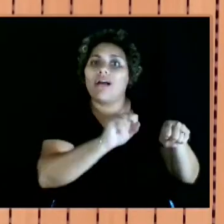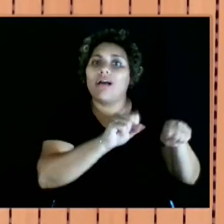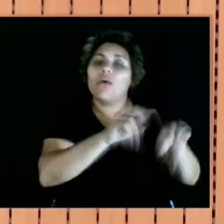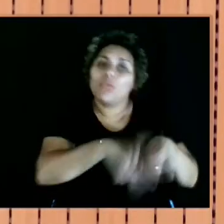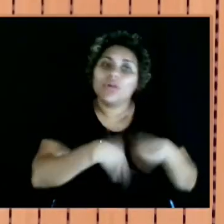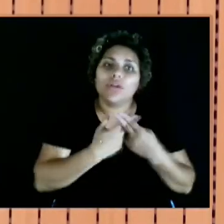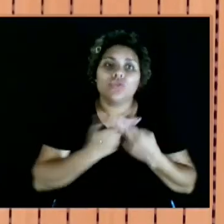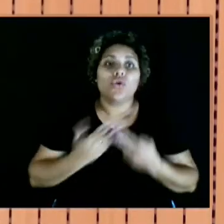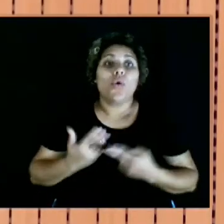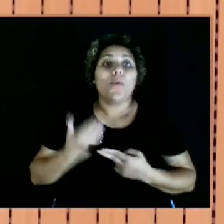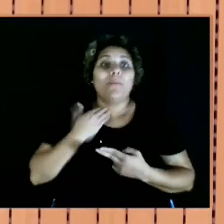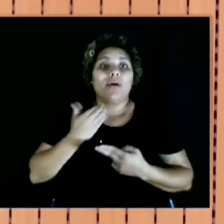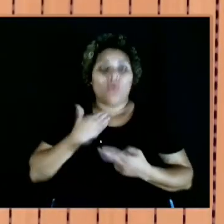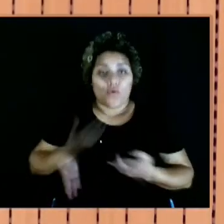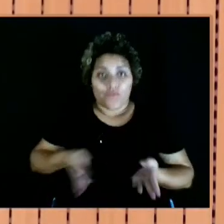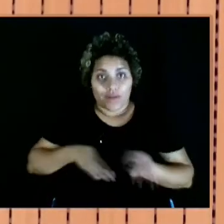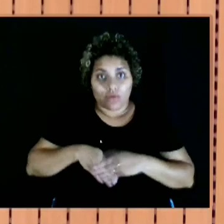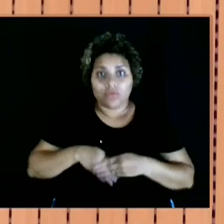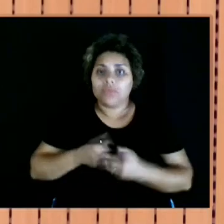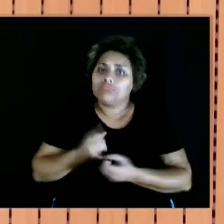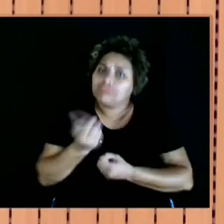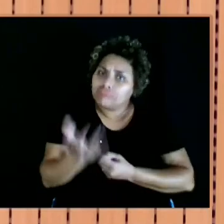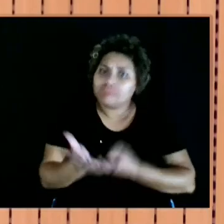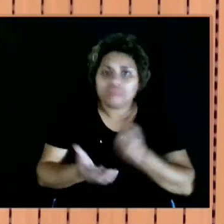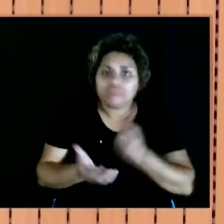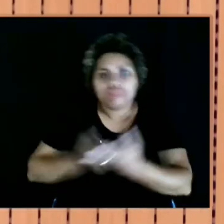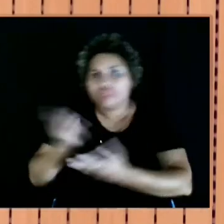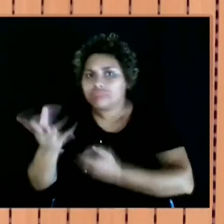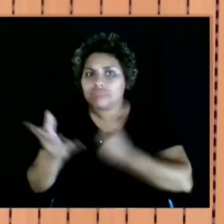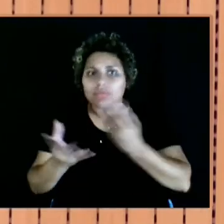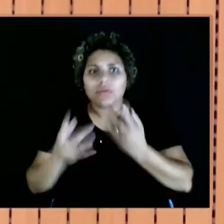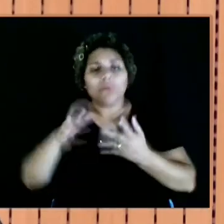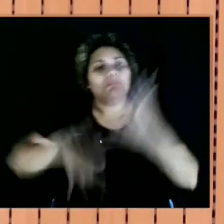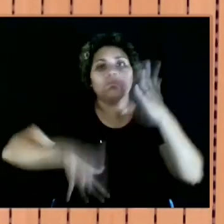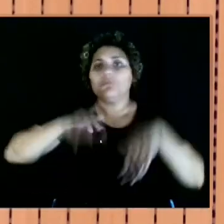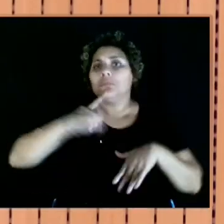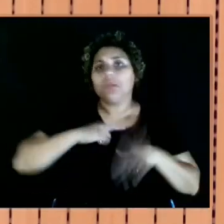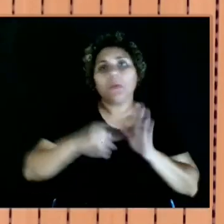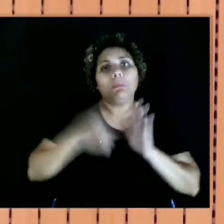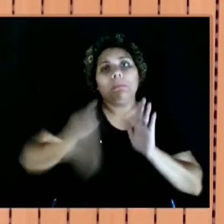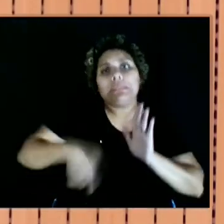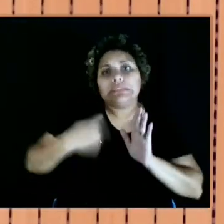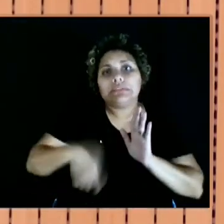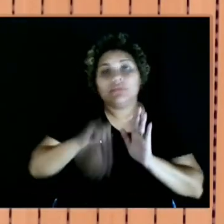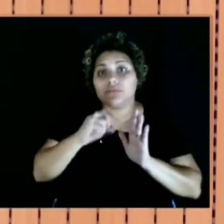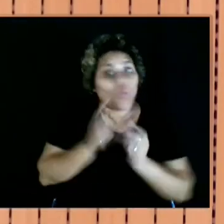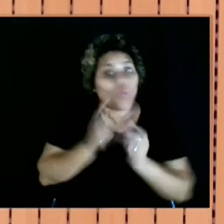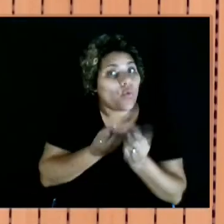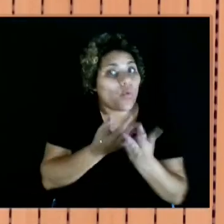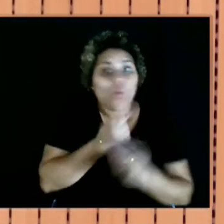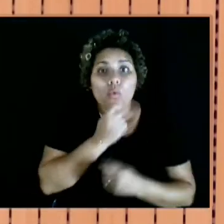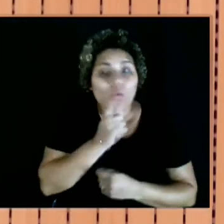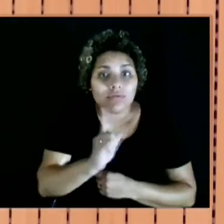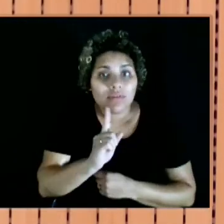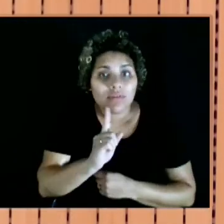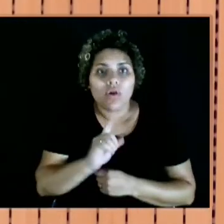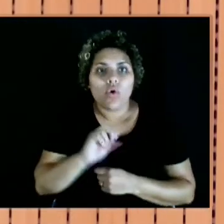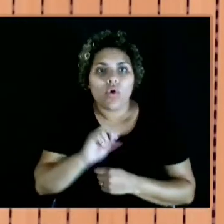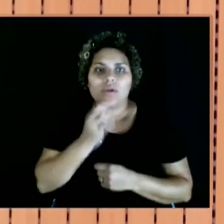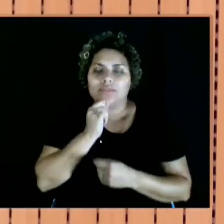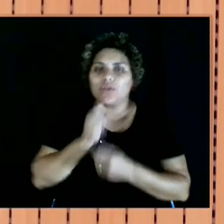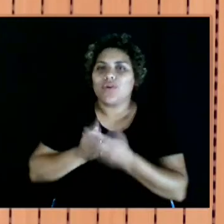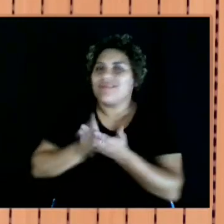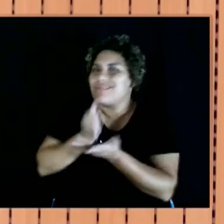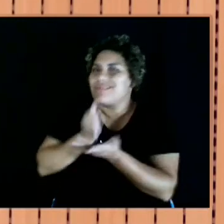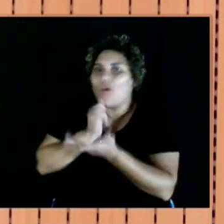fazer a distribuição à medida de que tenha disponibilidade. Se não houver disponibilidade ou for distribuído tudo aquilo que for comprado através de emenda ou